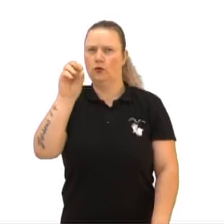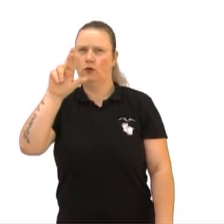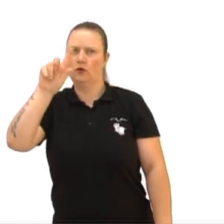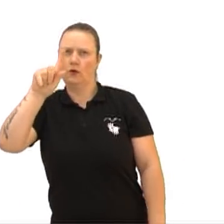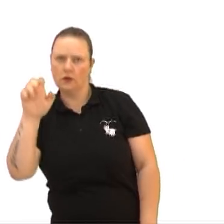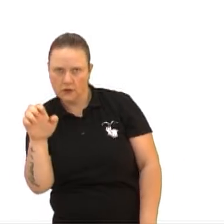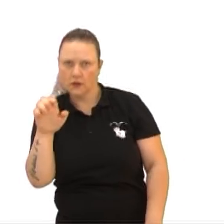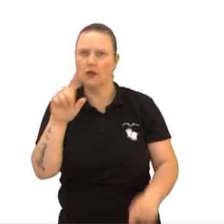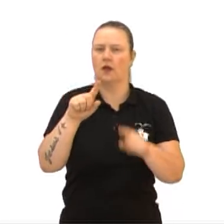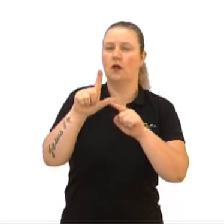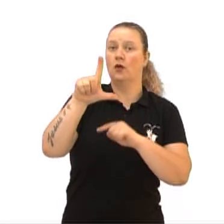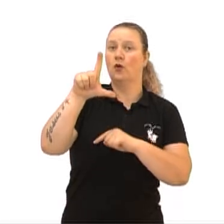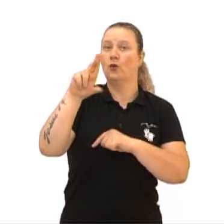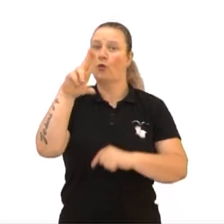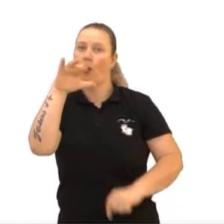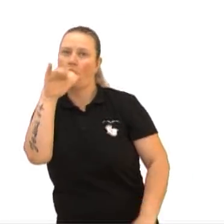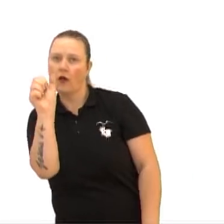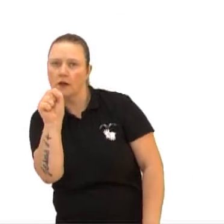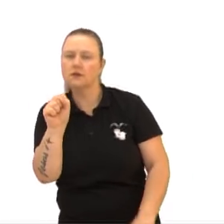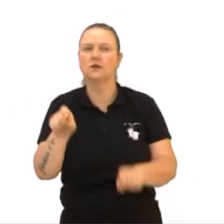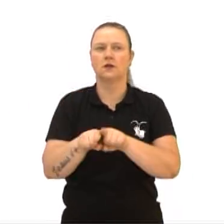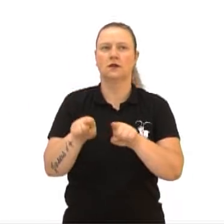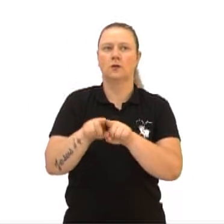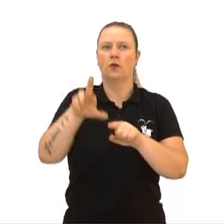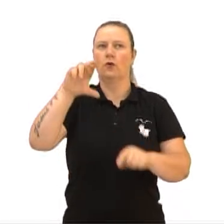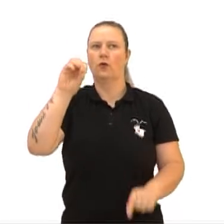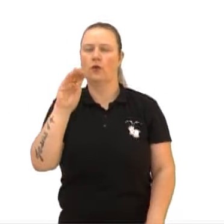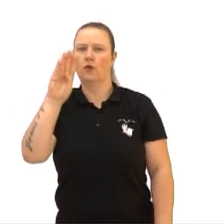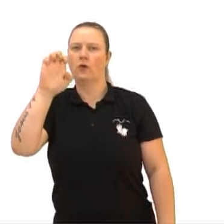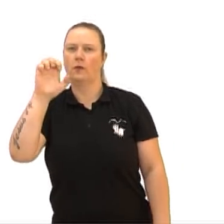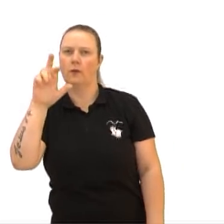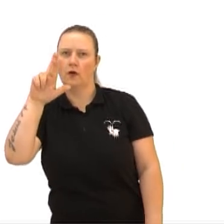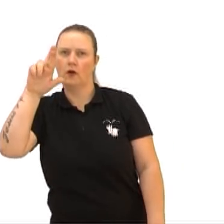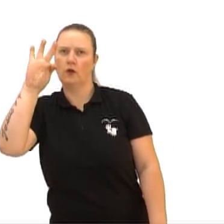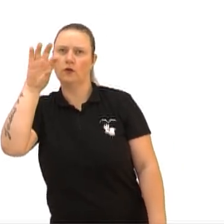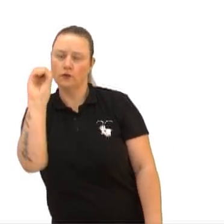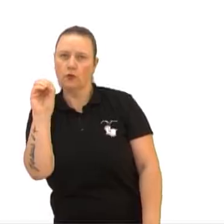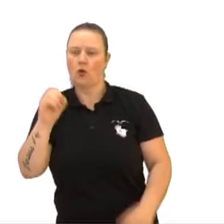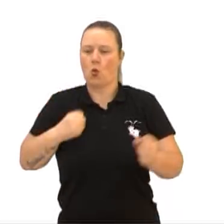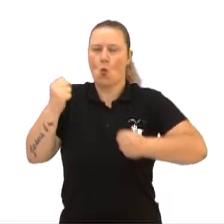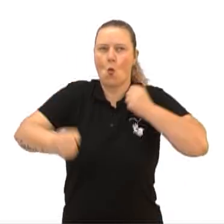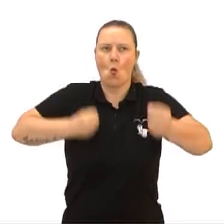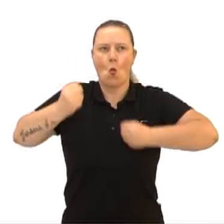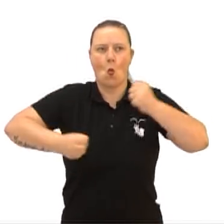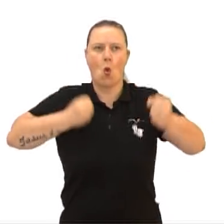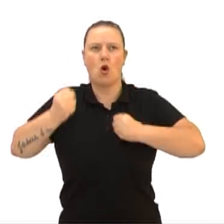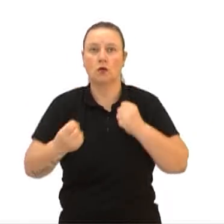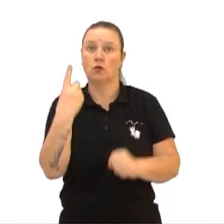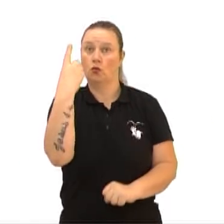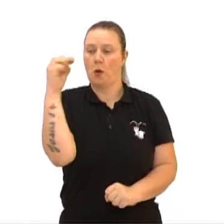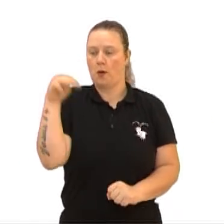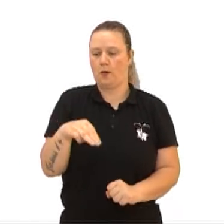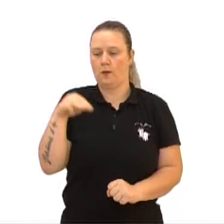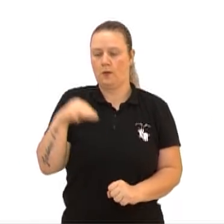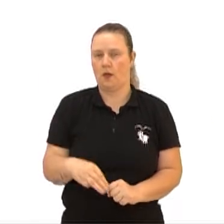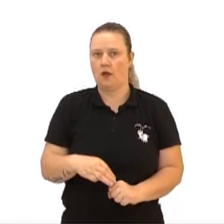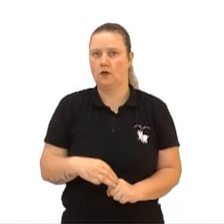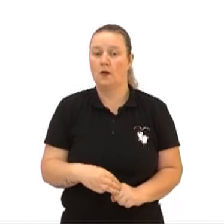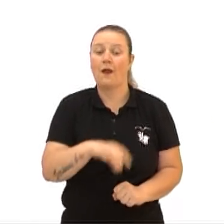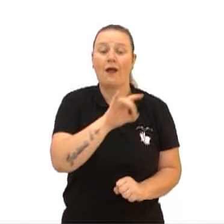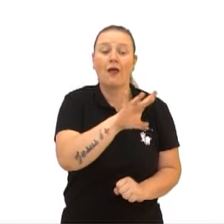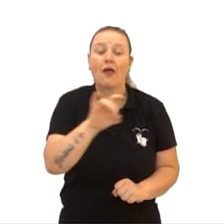Roberto correram, né, uma distância equivalente a 1 metro para cada letra do seu nome. Olha